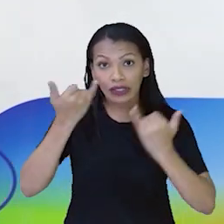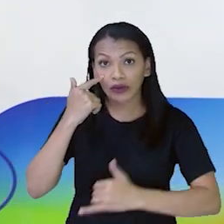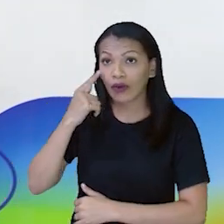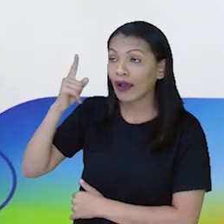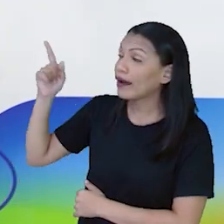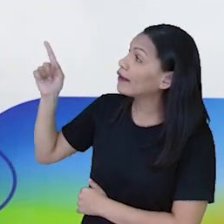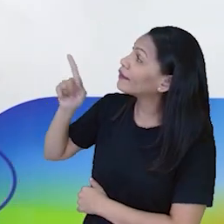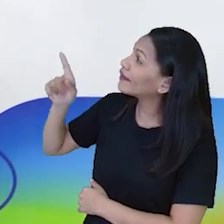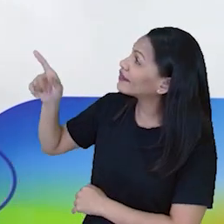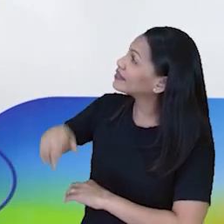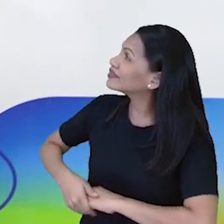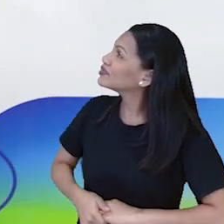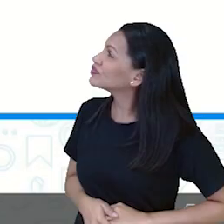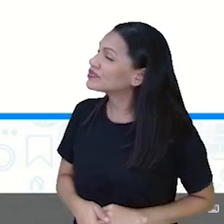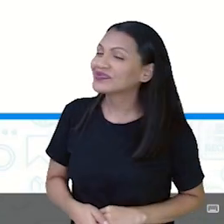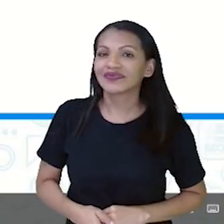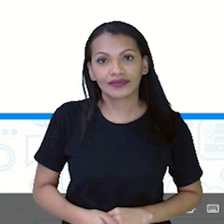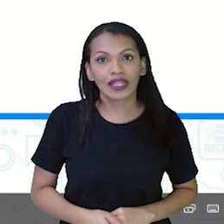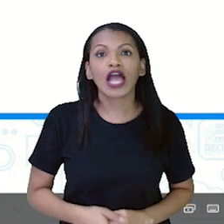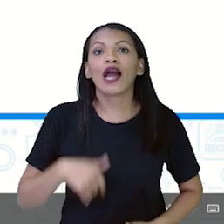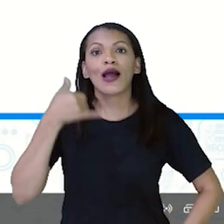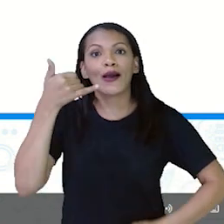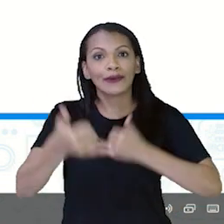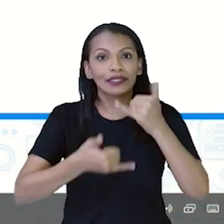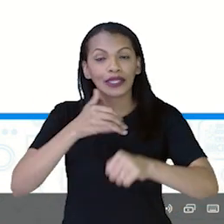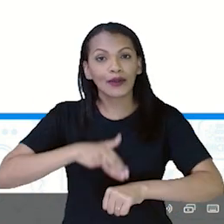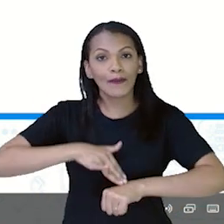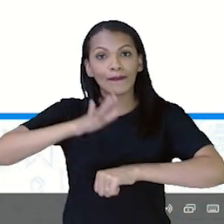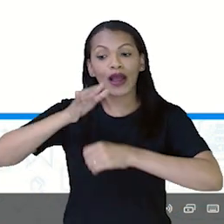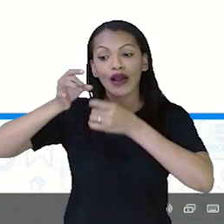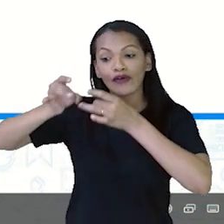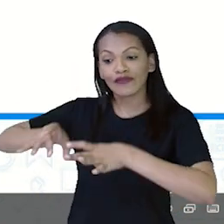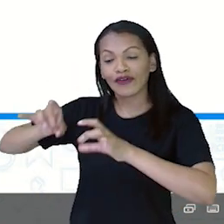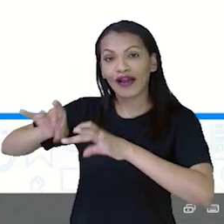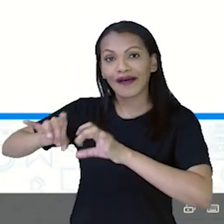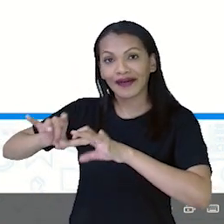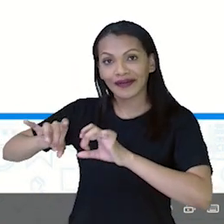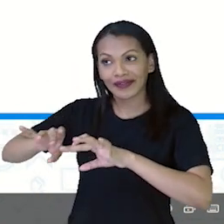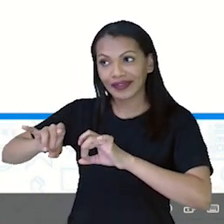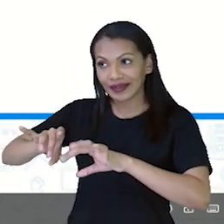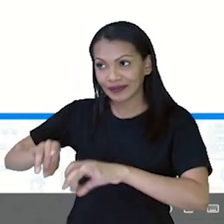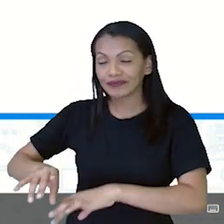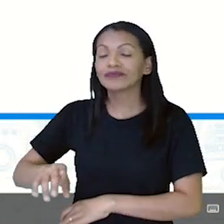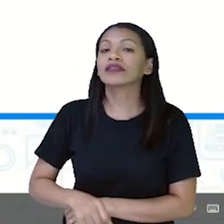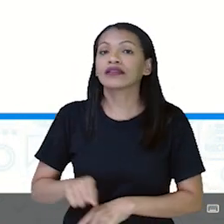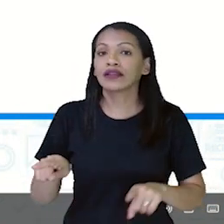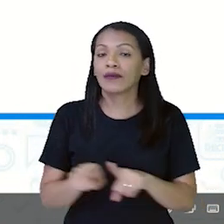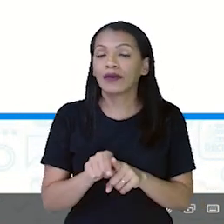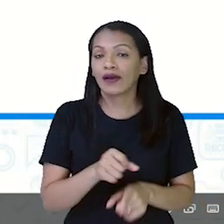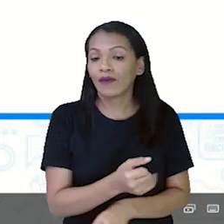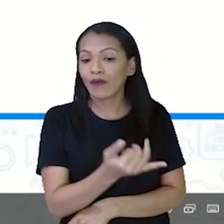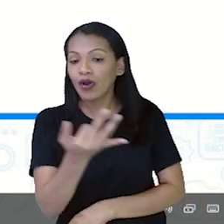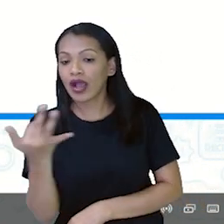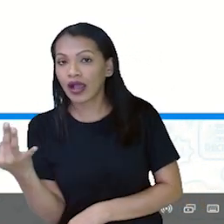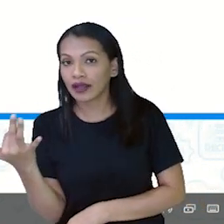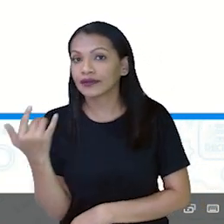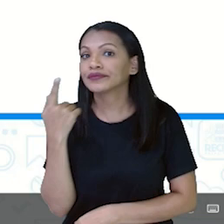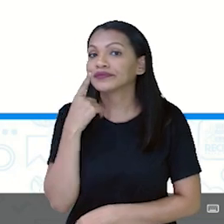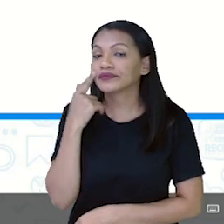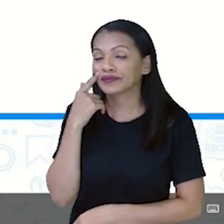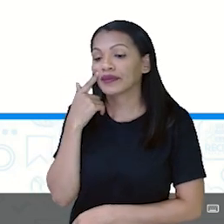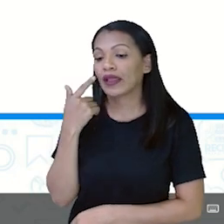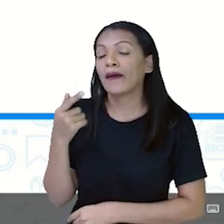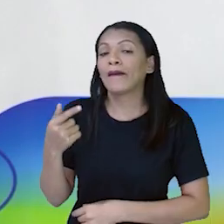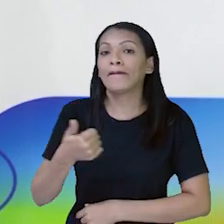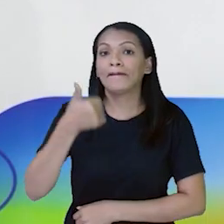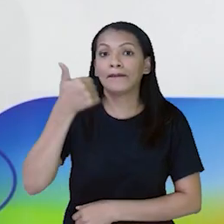só. Brinquedos mais vendidos é a quantidade. Brinquedo e a quantidade, tá vendo? Ó? Na primeira linha, ele